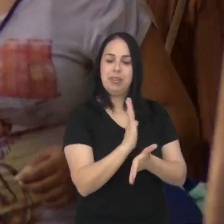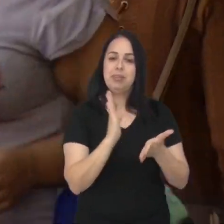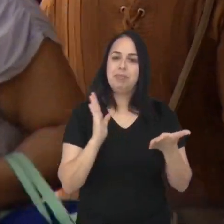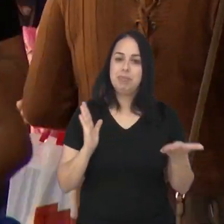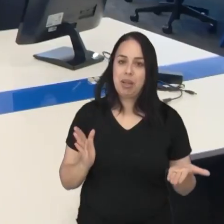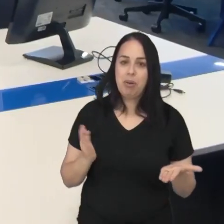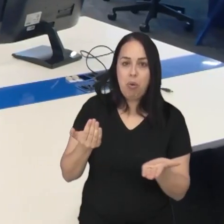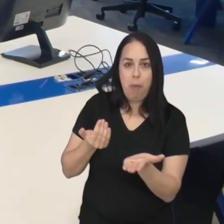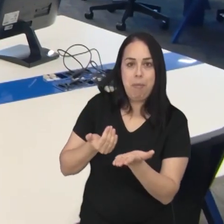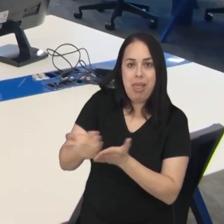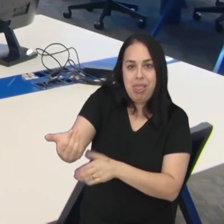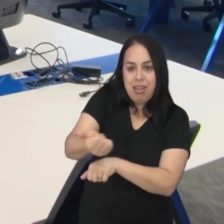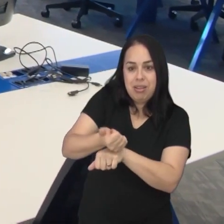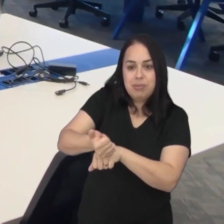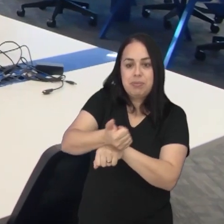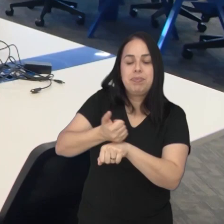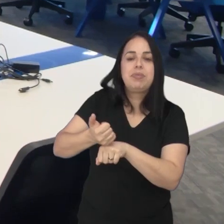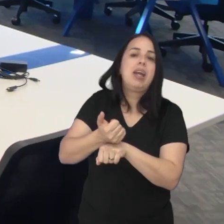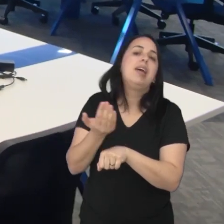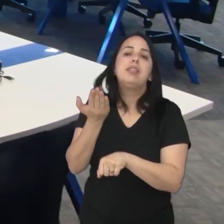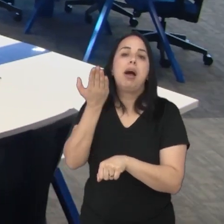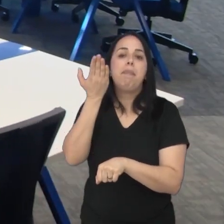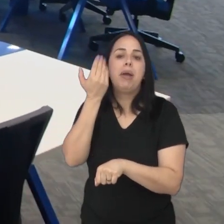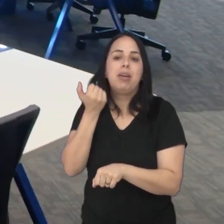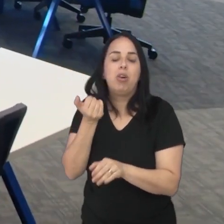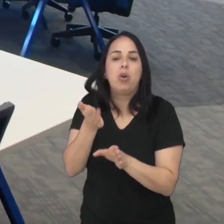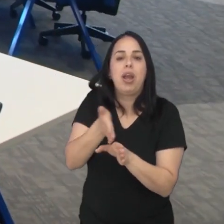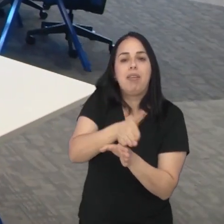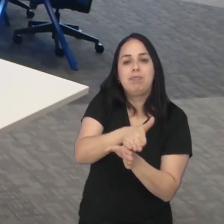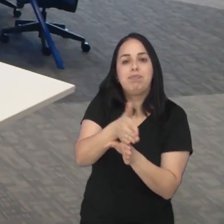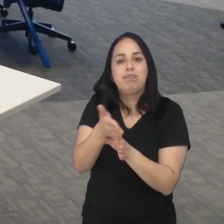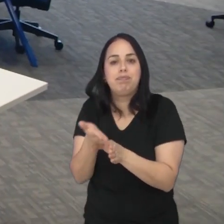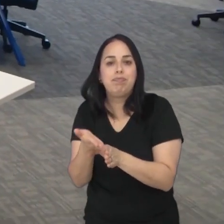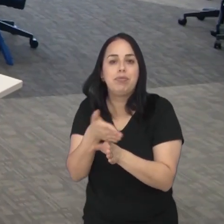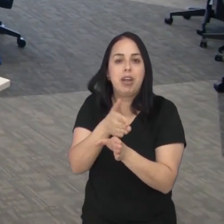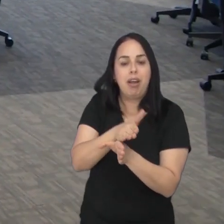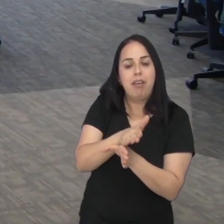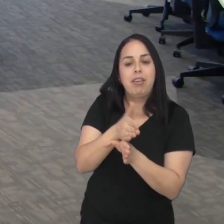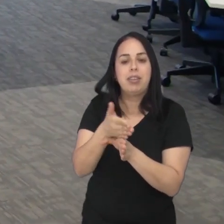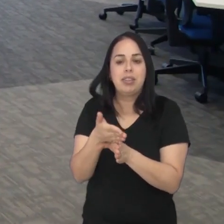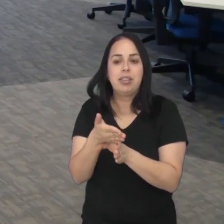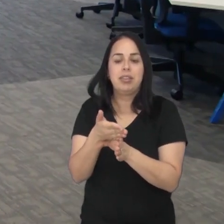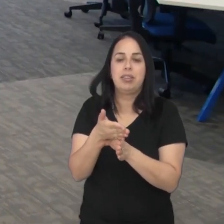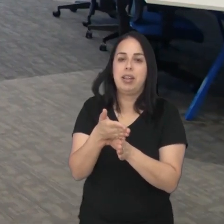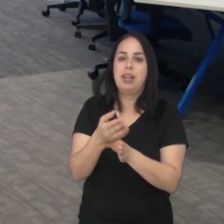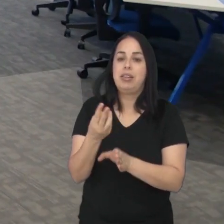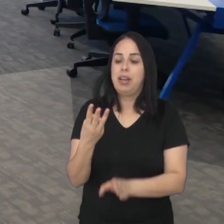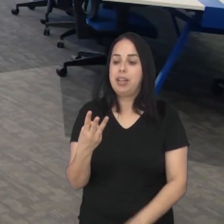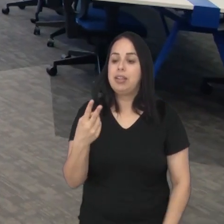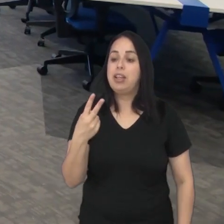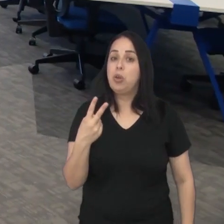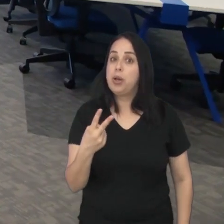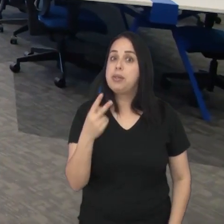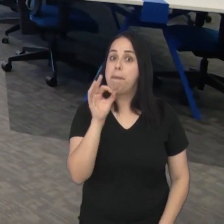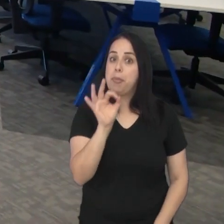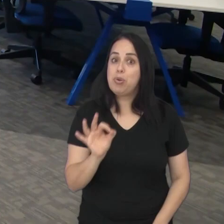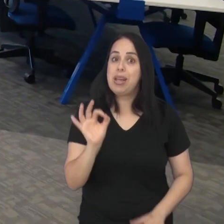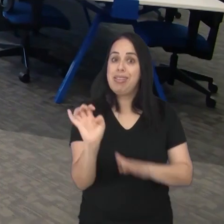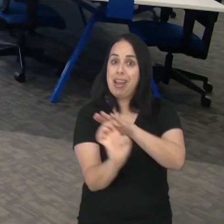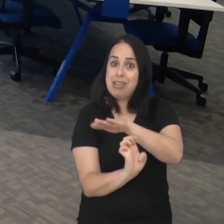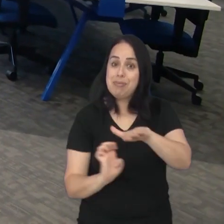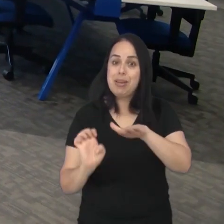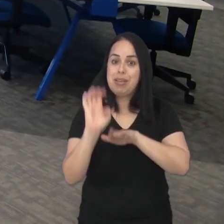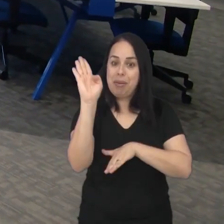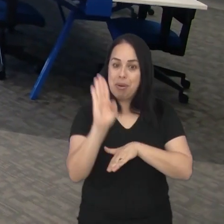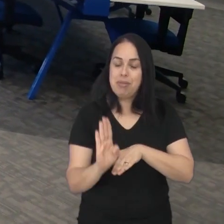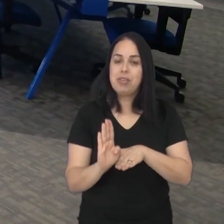de trabalho. Um requisito para quem inicia carreira profissional é saber lidar com flexibilidade na rotina. É que 32%